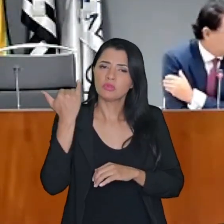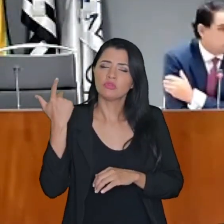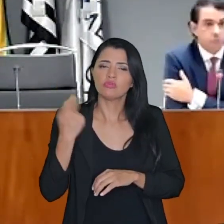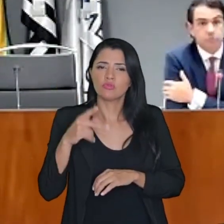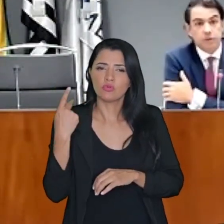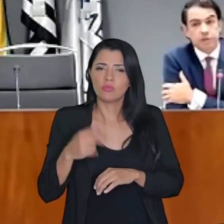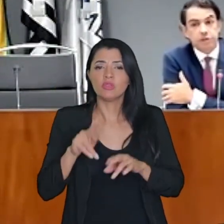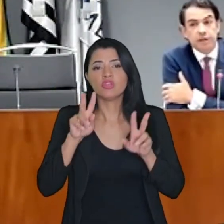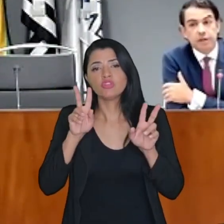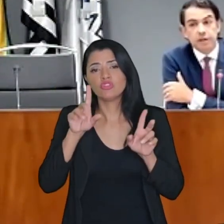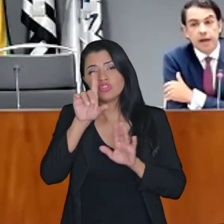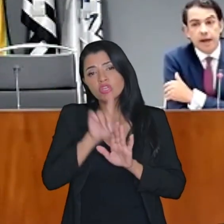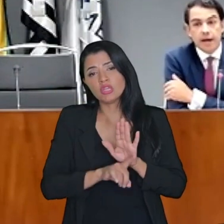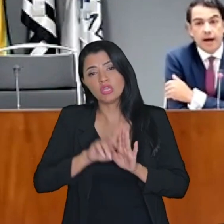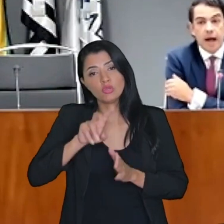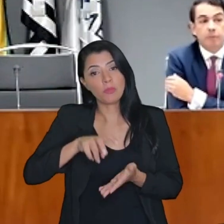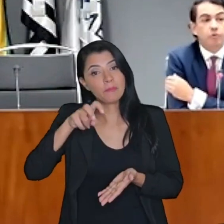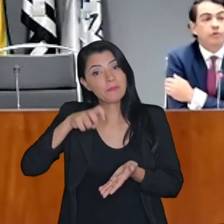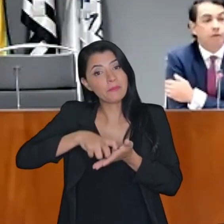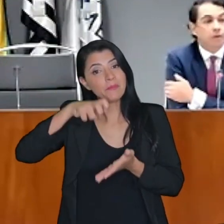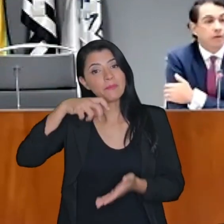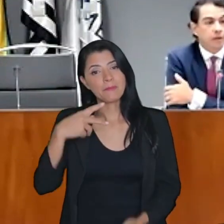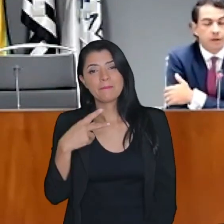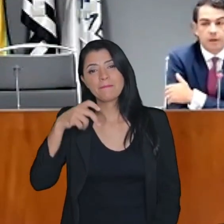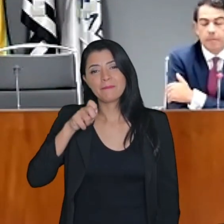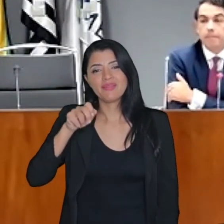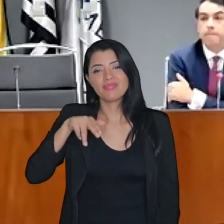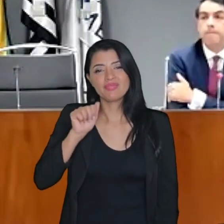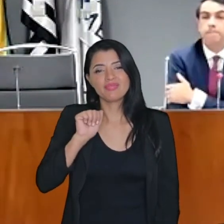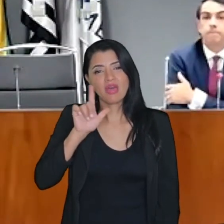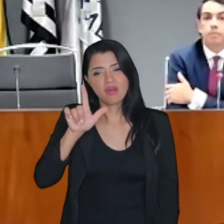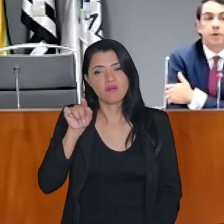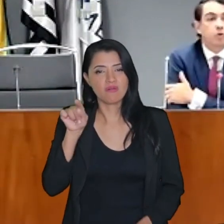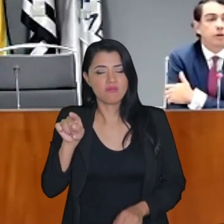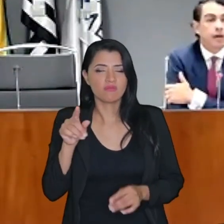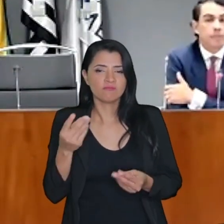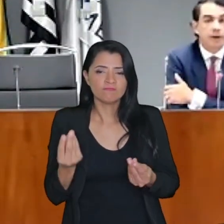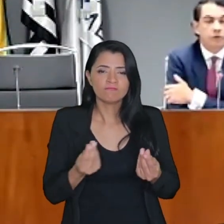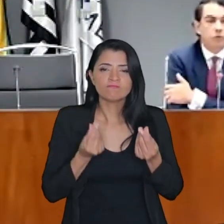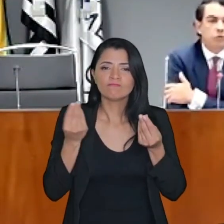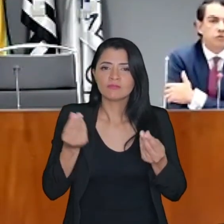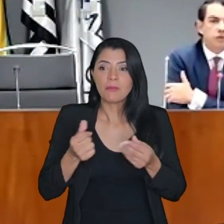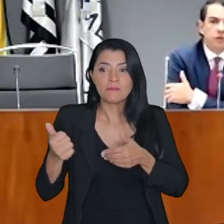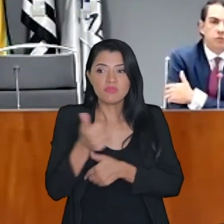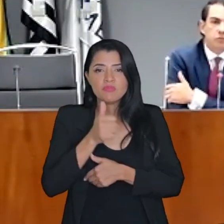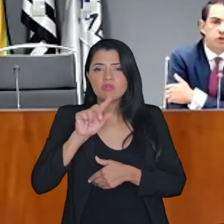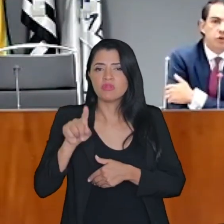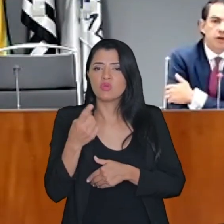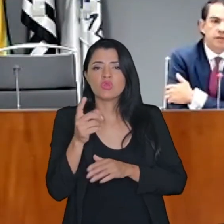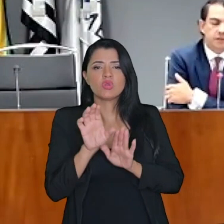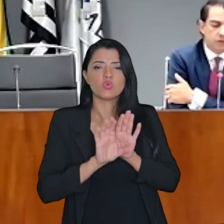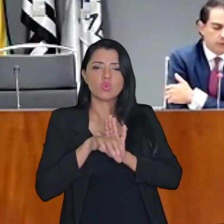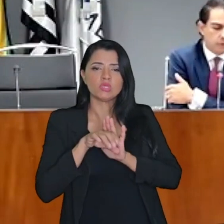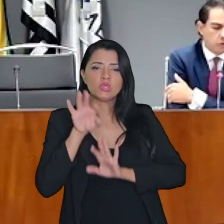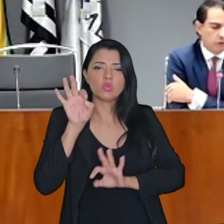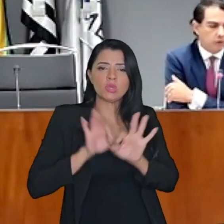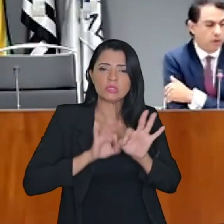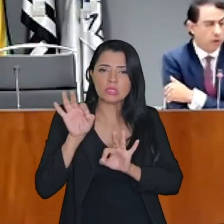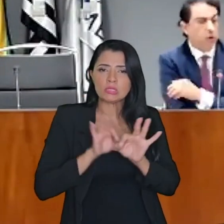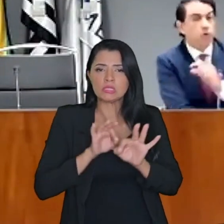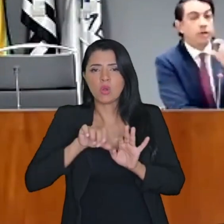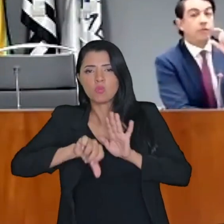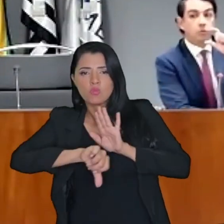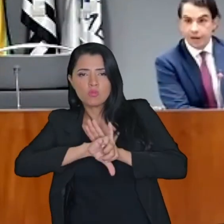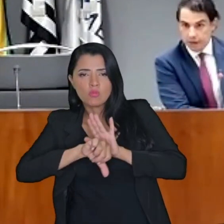penal, na medida em que ela acaba por definir pioneiramente o conceito de organização